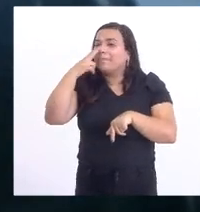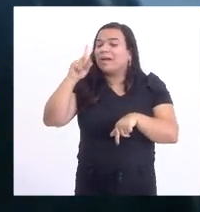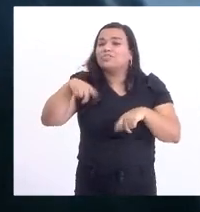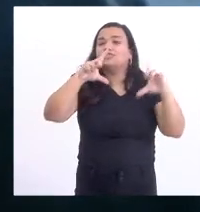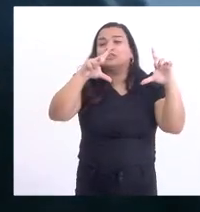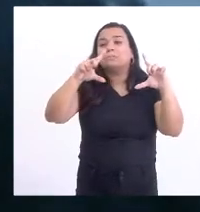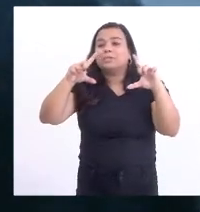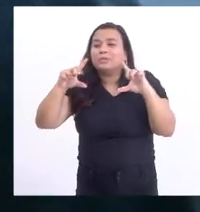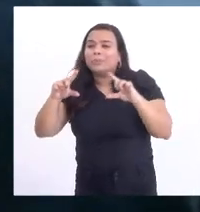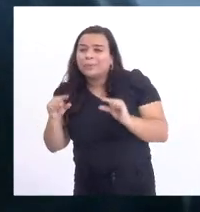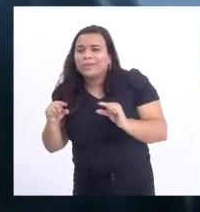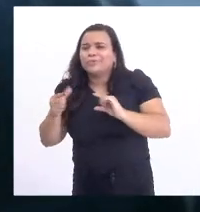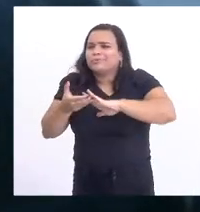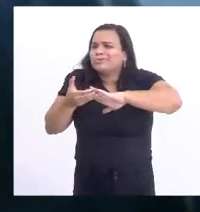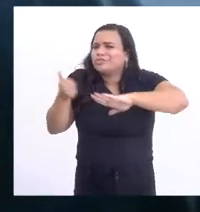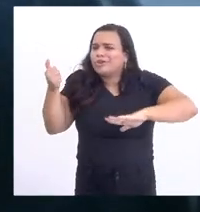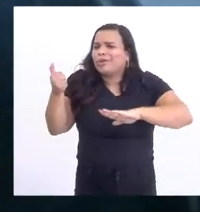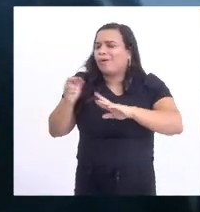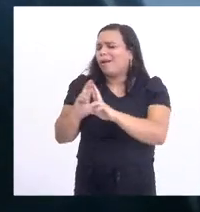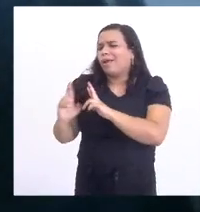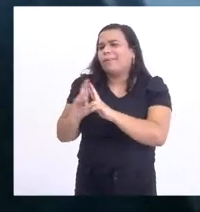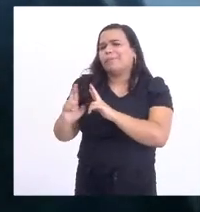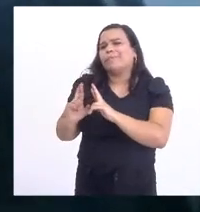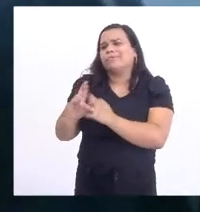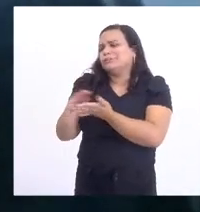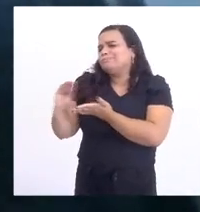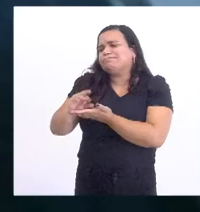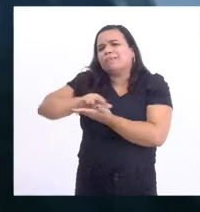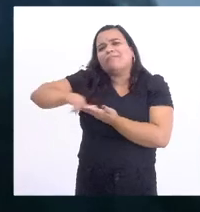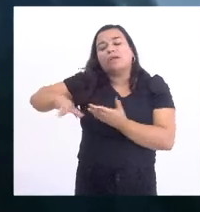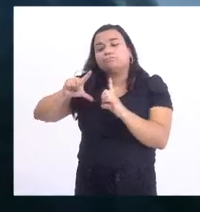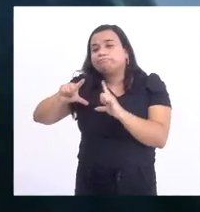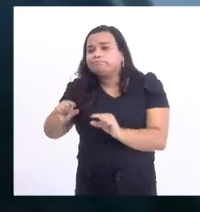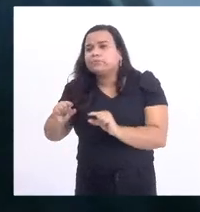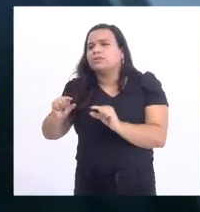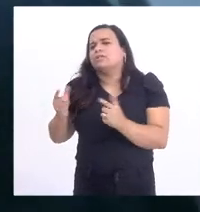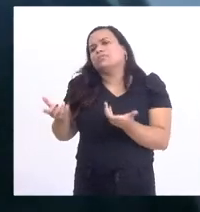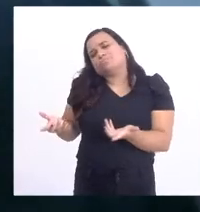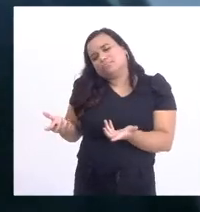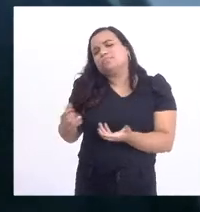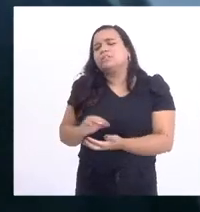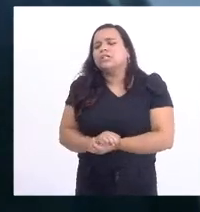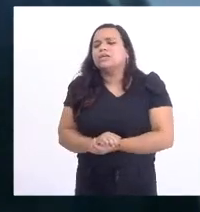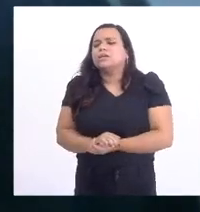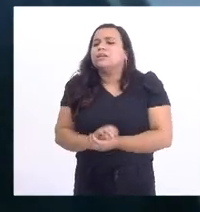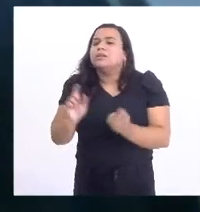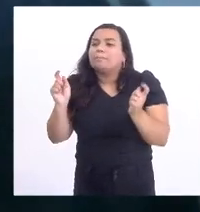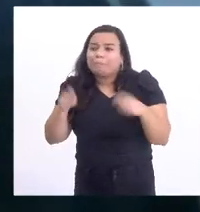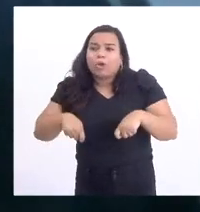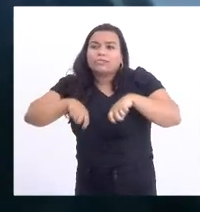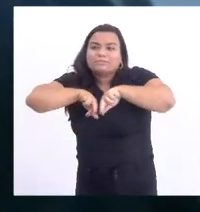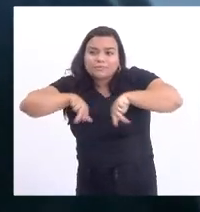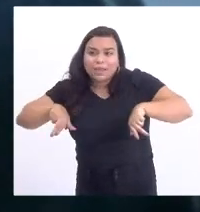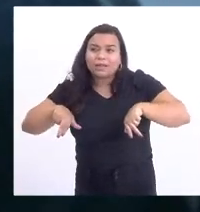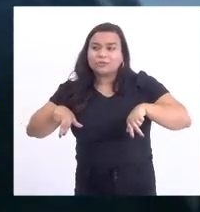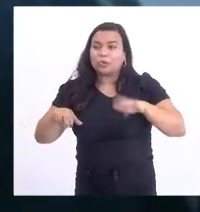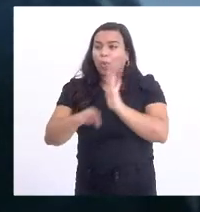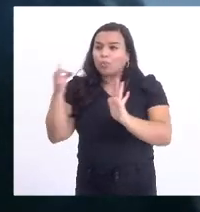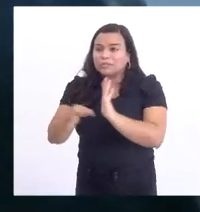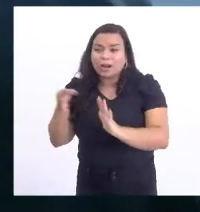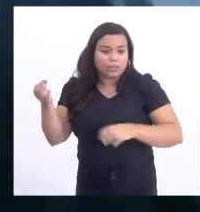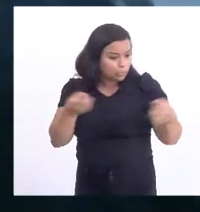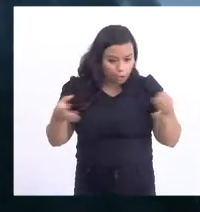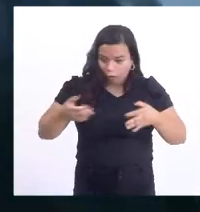substancialmente, decepou os recursos, diminuiu as possibilidades de